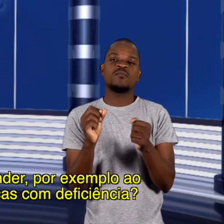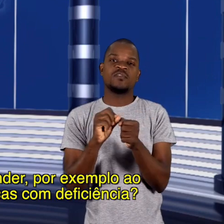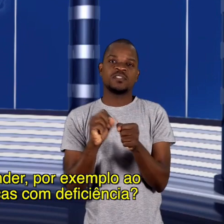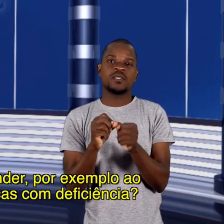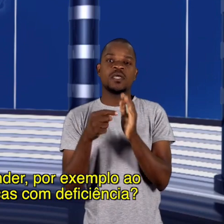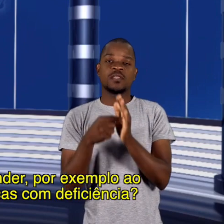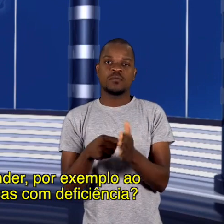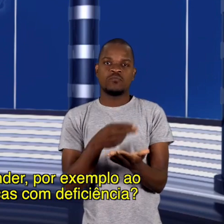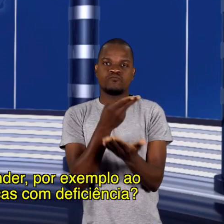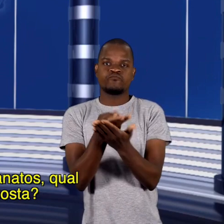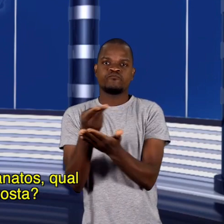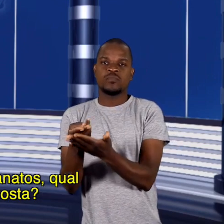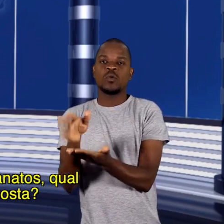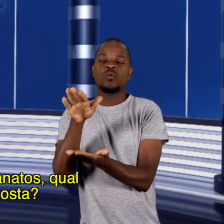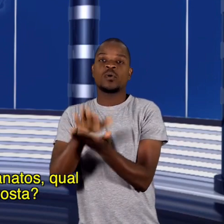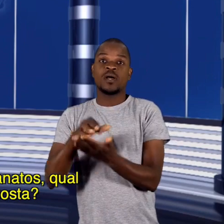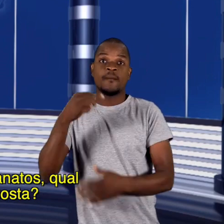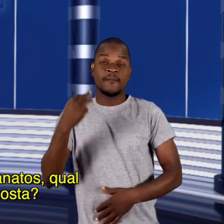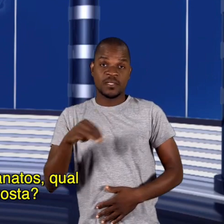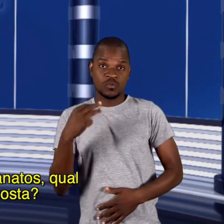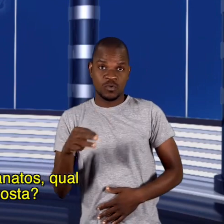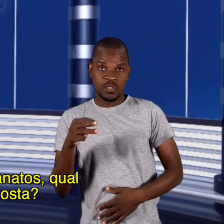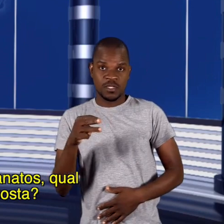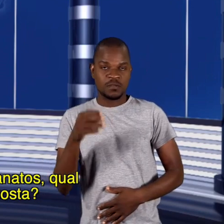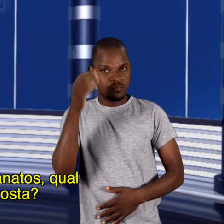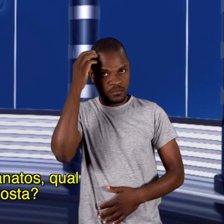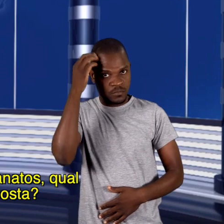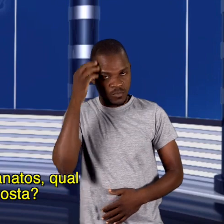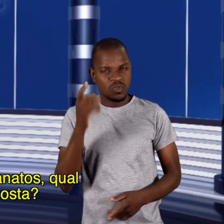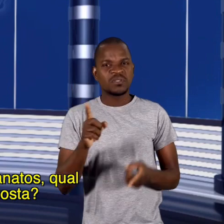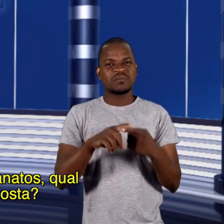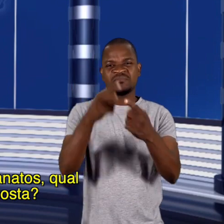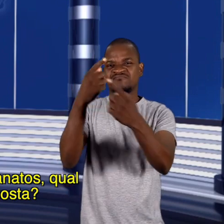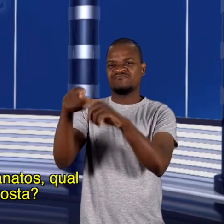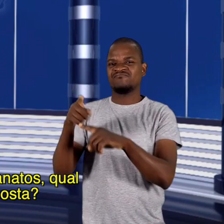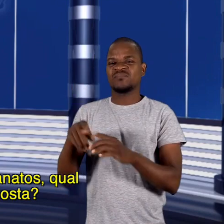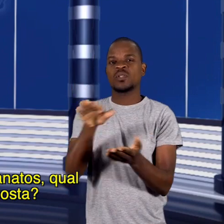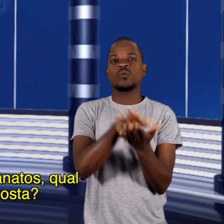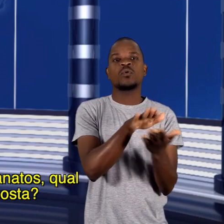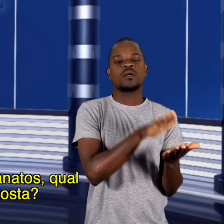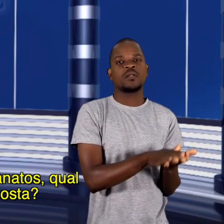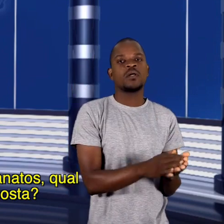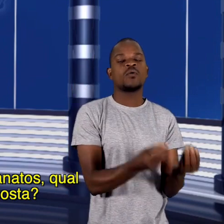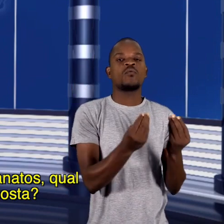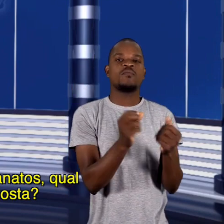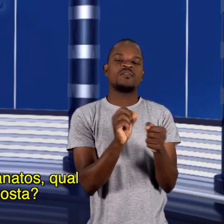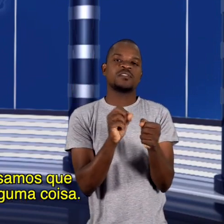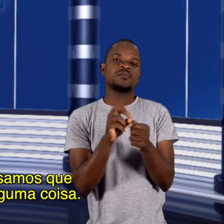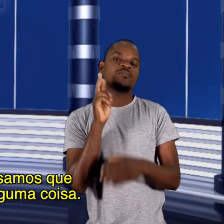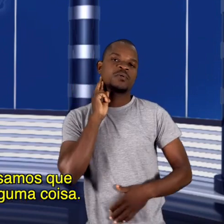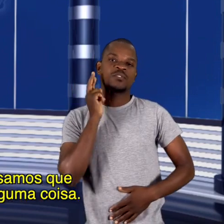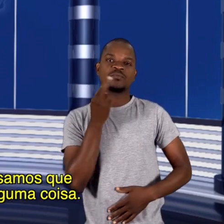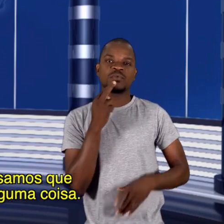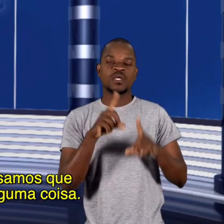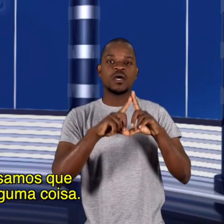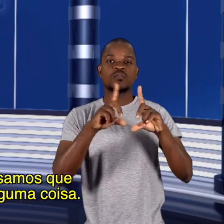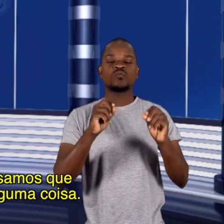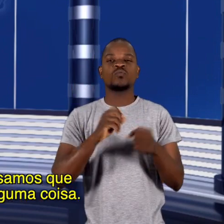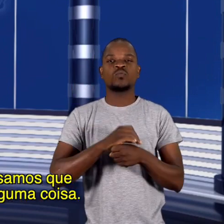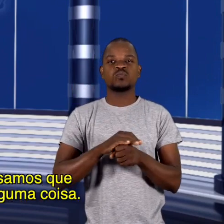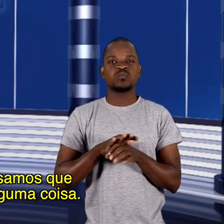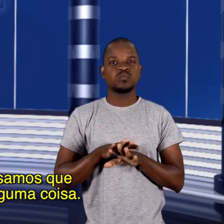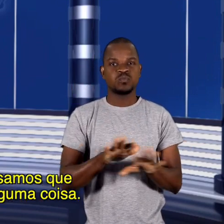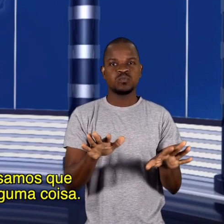crianças com deficiência, ao Dom Orion e a vários outros orfanatos. Qual é a capacidade que nós temos de resposta? Então, é neste momento que nós também